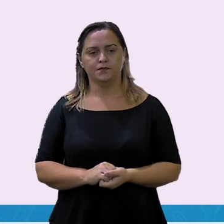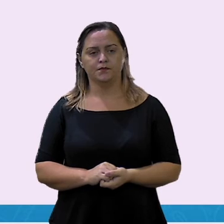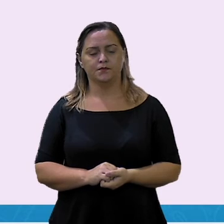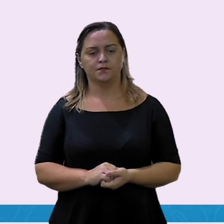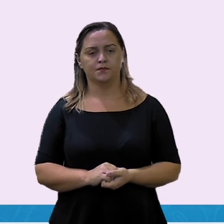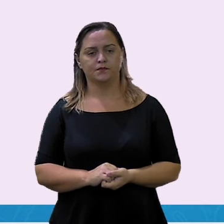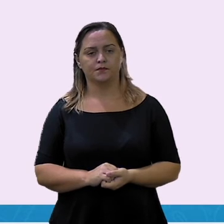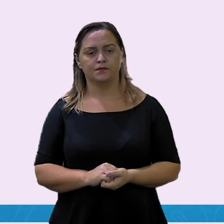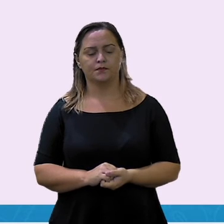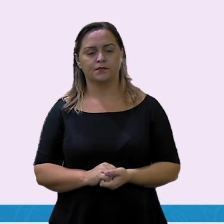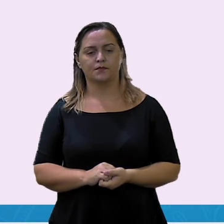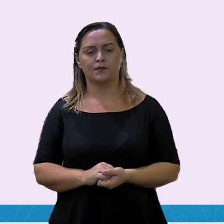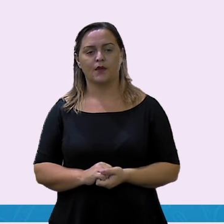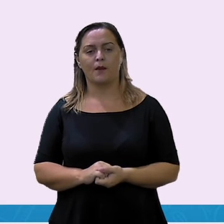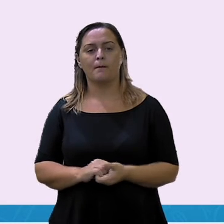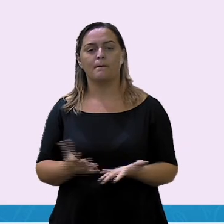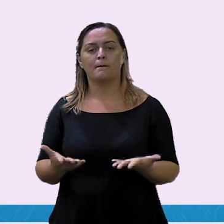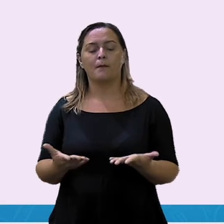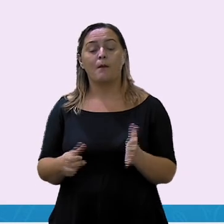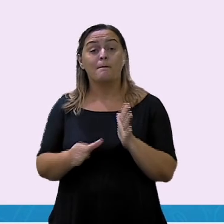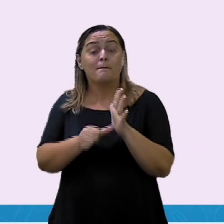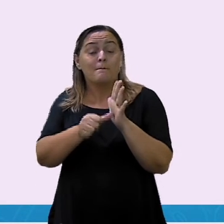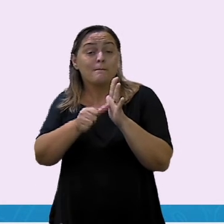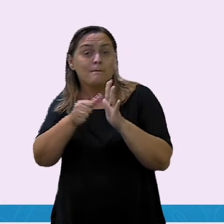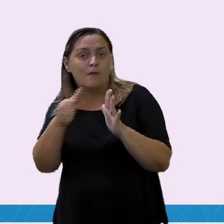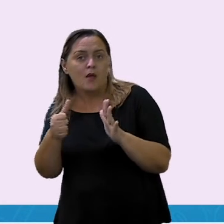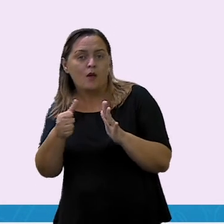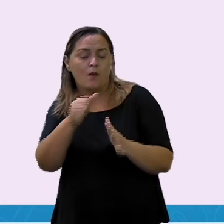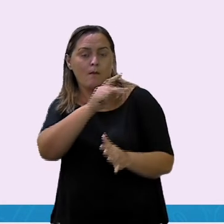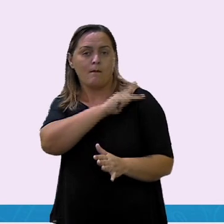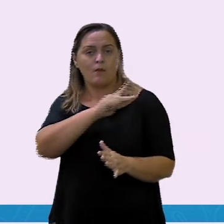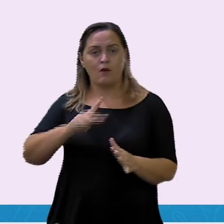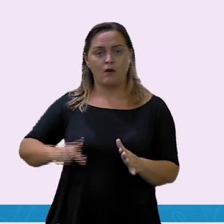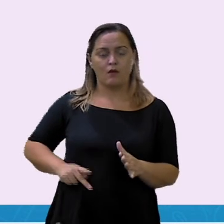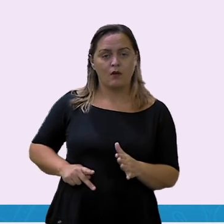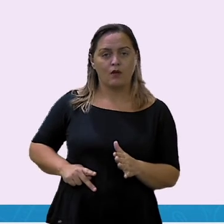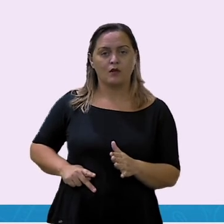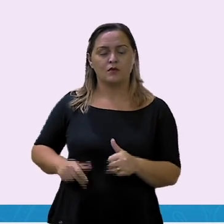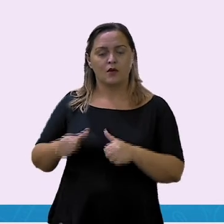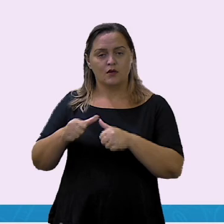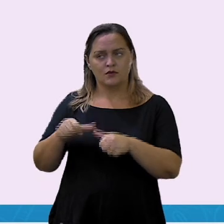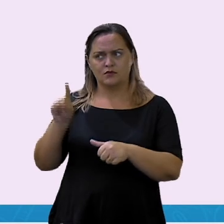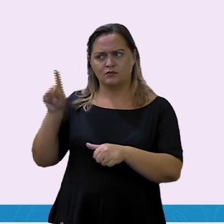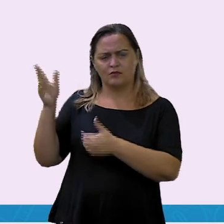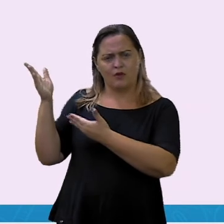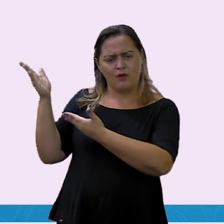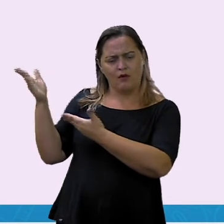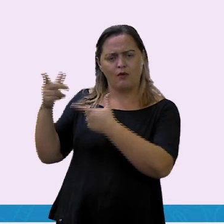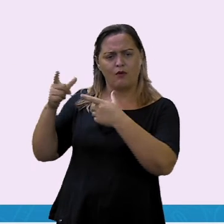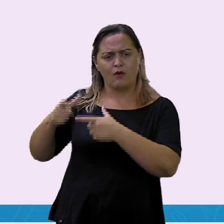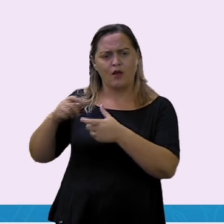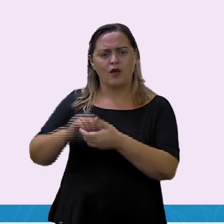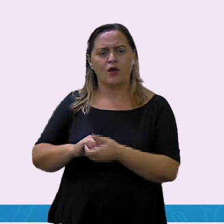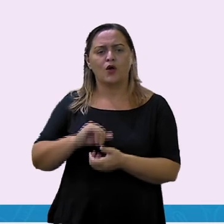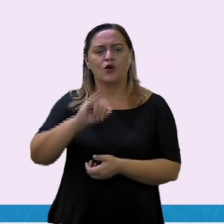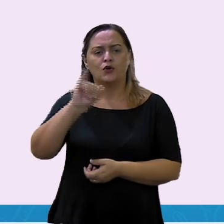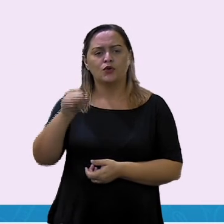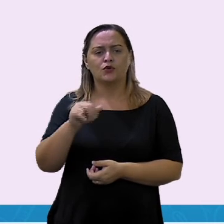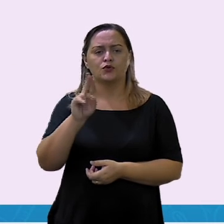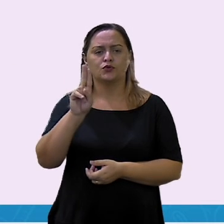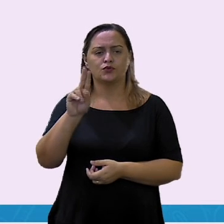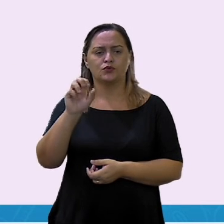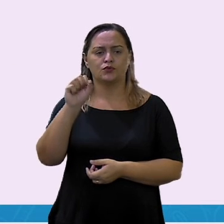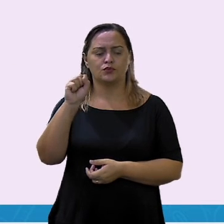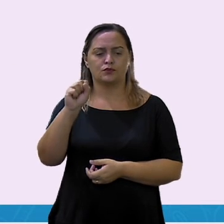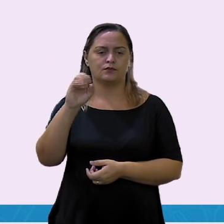Palácio do Planalto, o primeiro presidente a ocupar o palácio foi Juscelino Kubitschek, que comparou a construção a uma caixa de